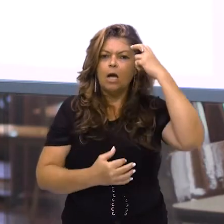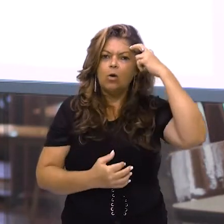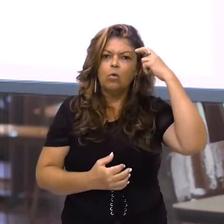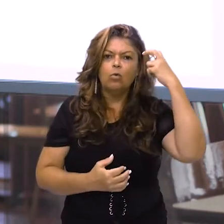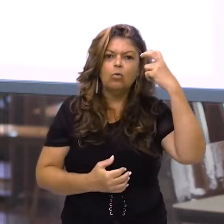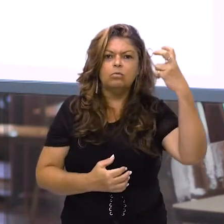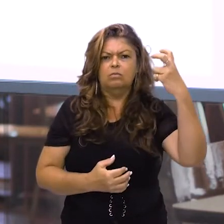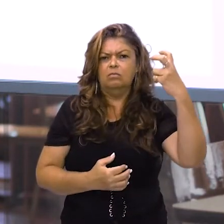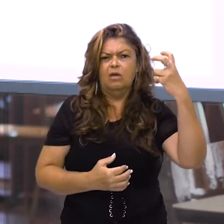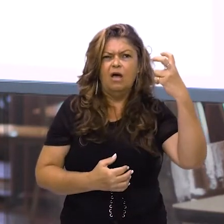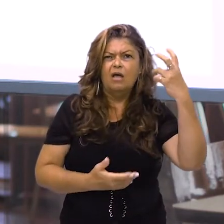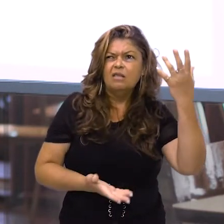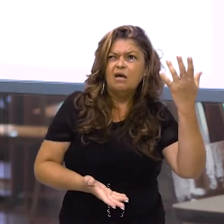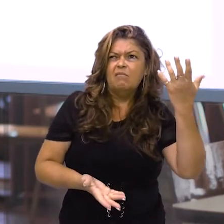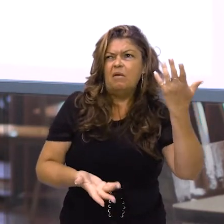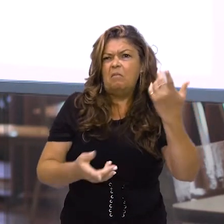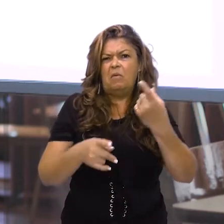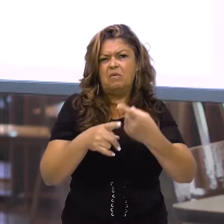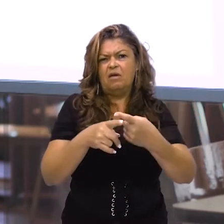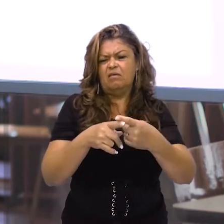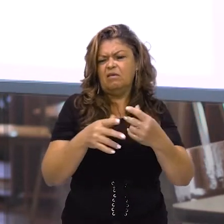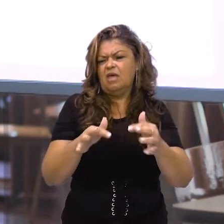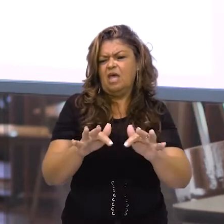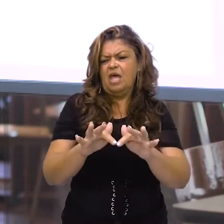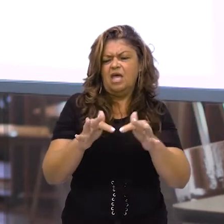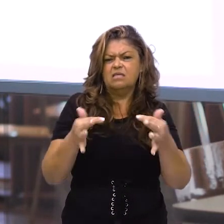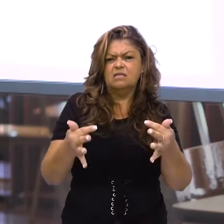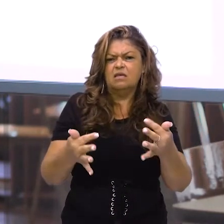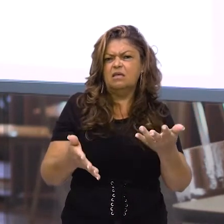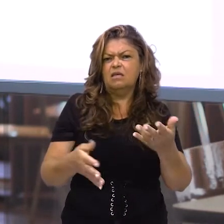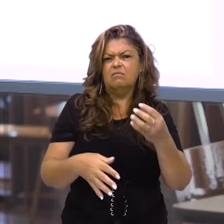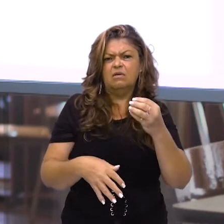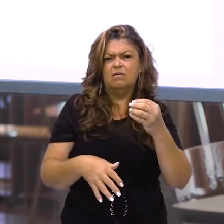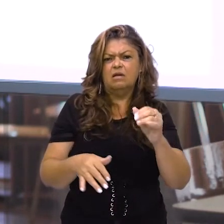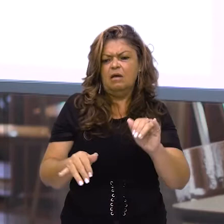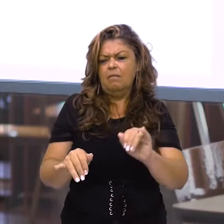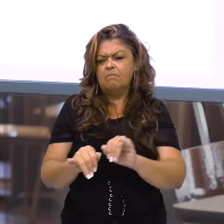como um simples bioma da qual você